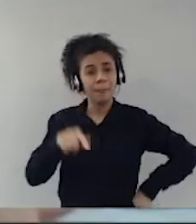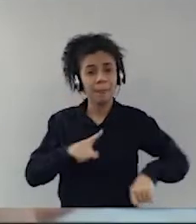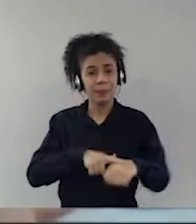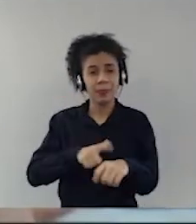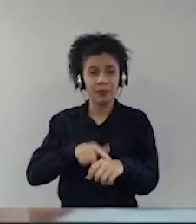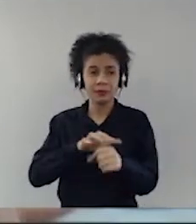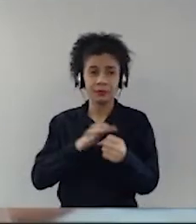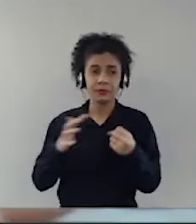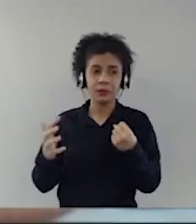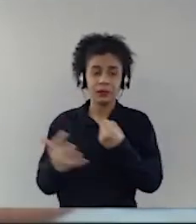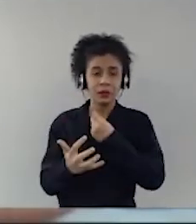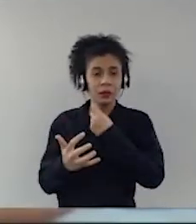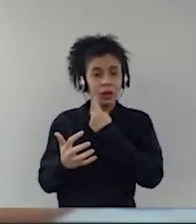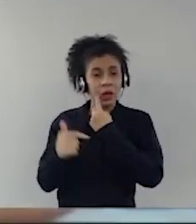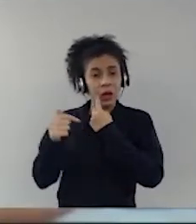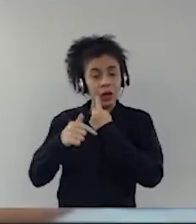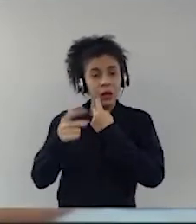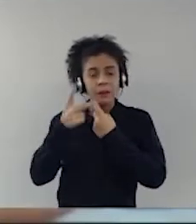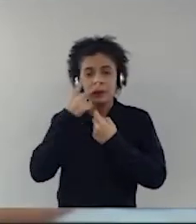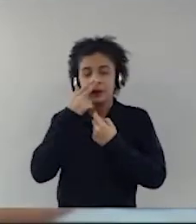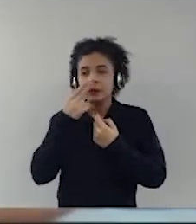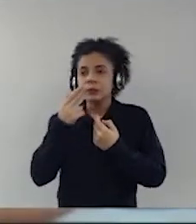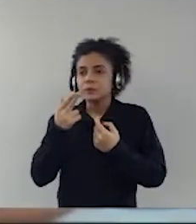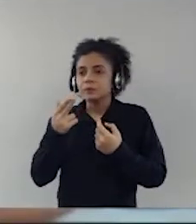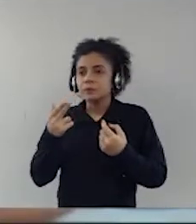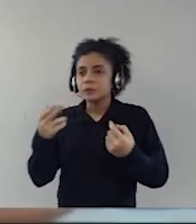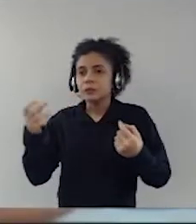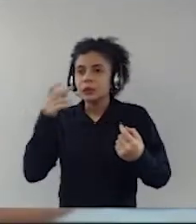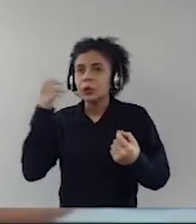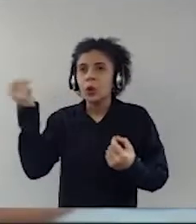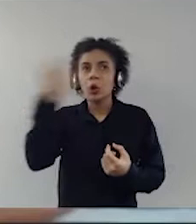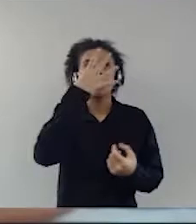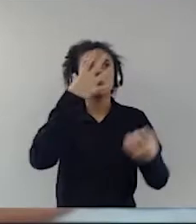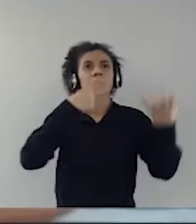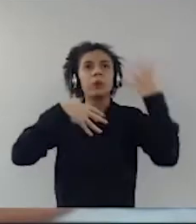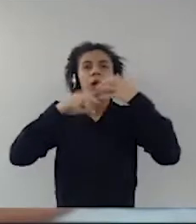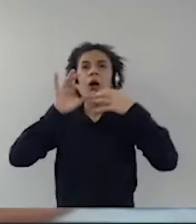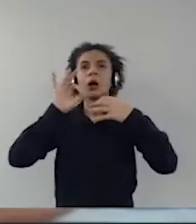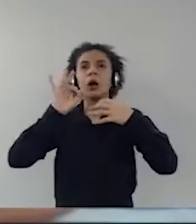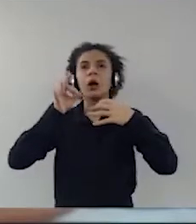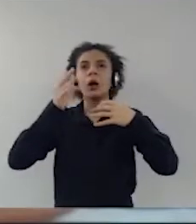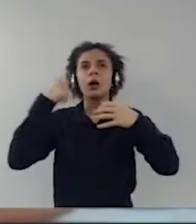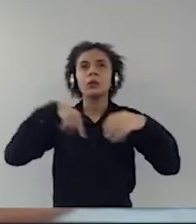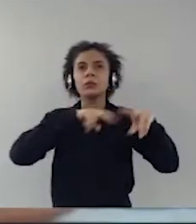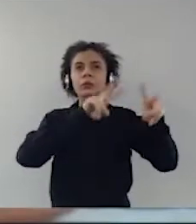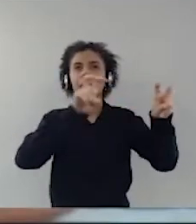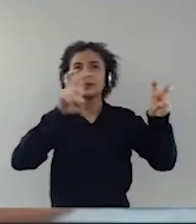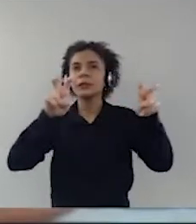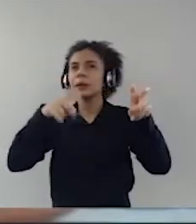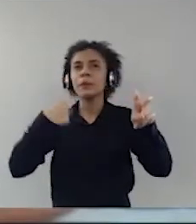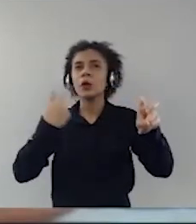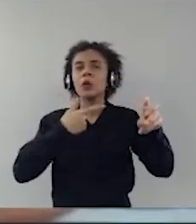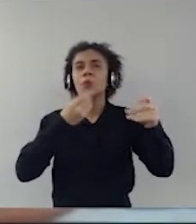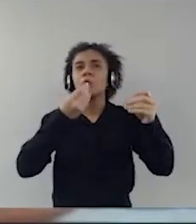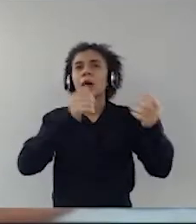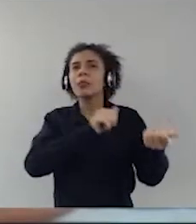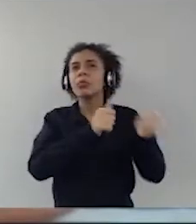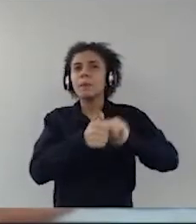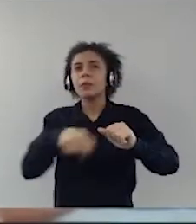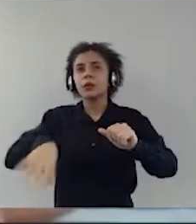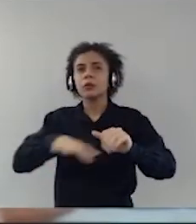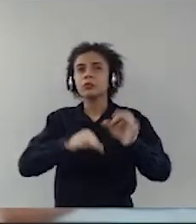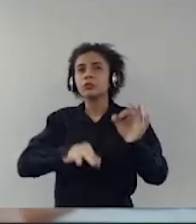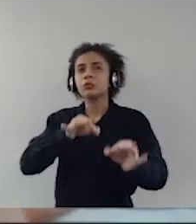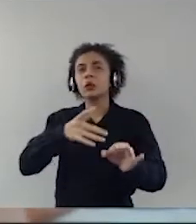da Covid, ela nos lançou luzes para temas que tinham poucos adeptos na área jurídica,